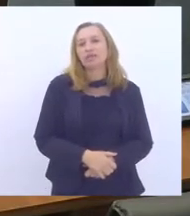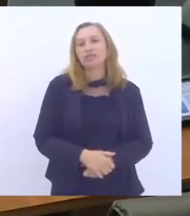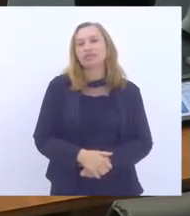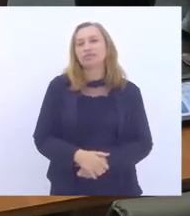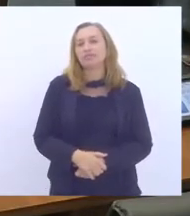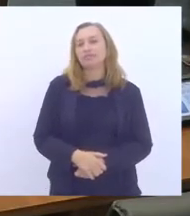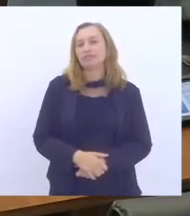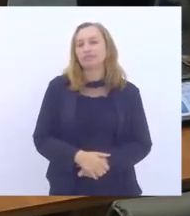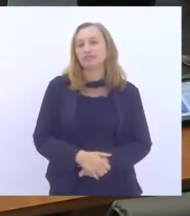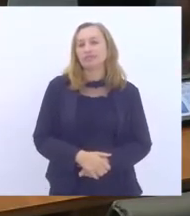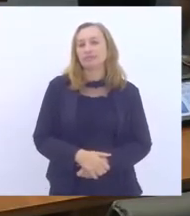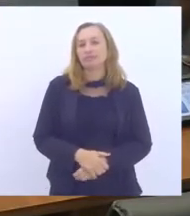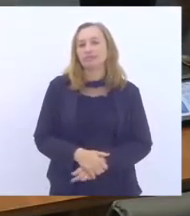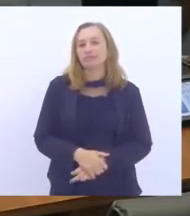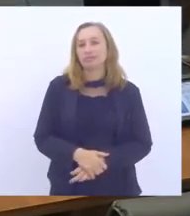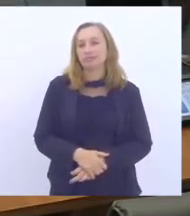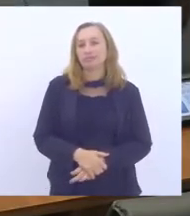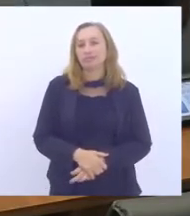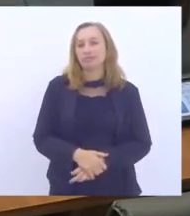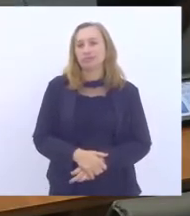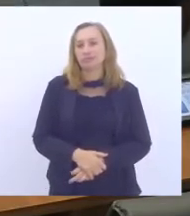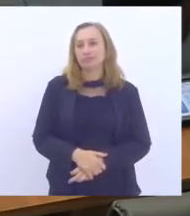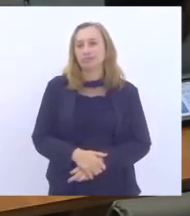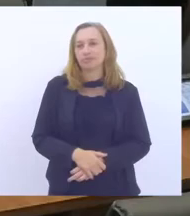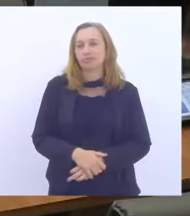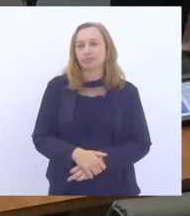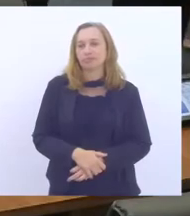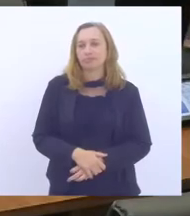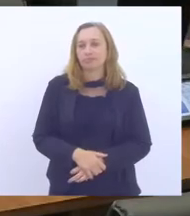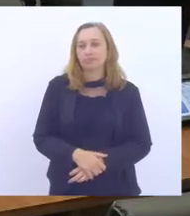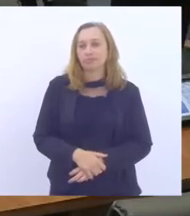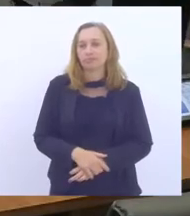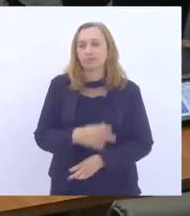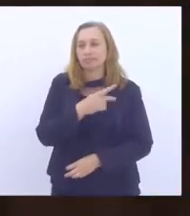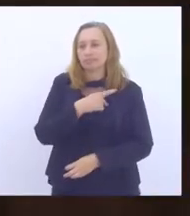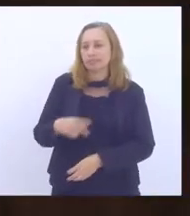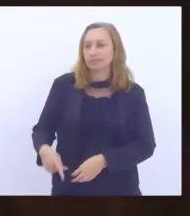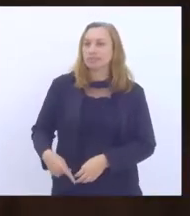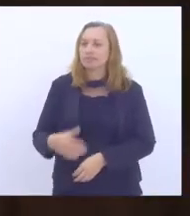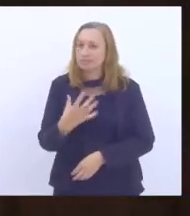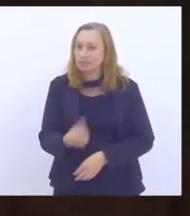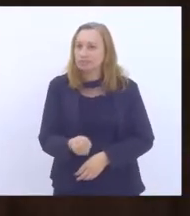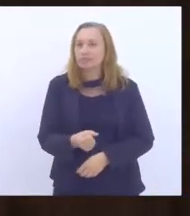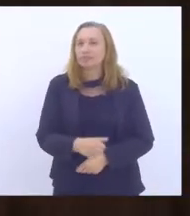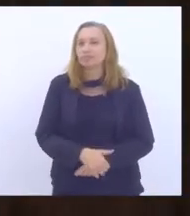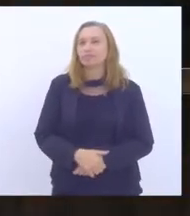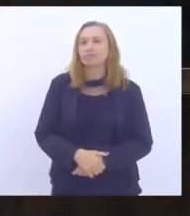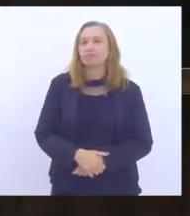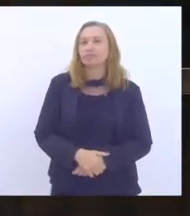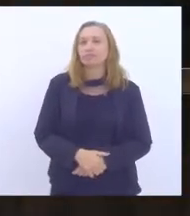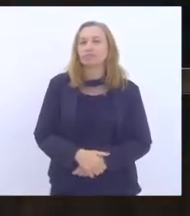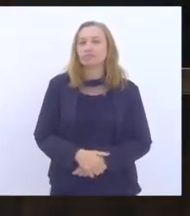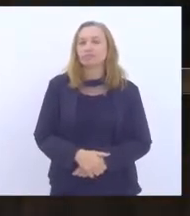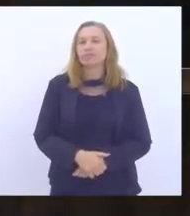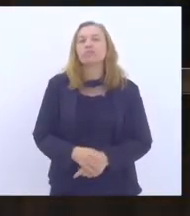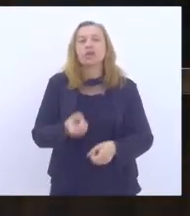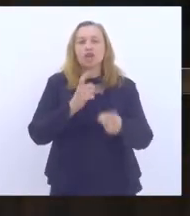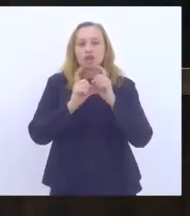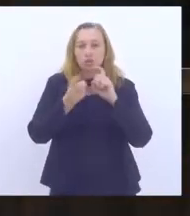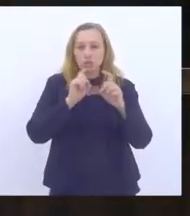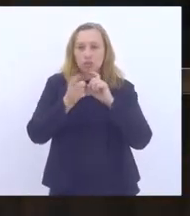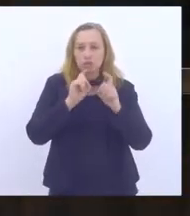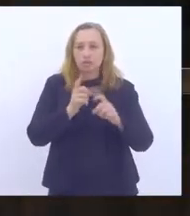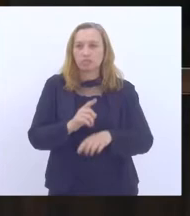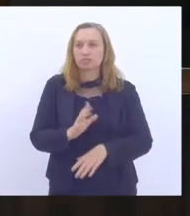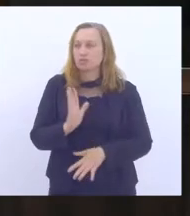é tranquilo na paz um vice-presidente parecer favorável os pareceres emitidos em